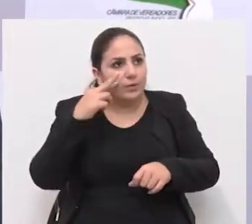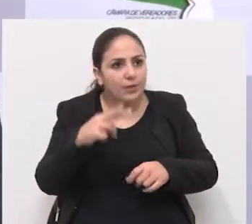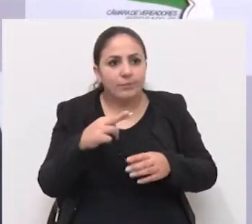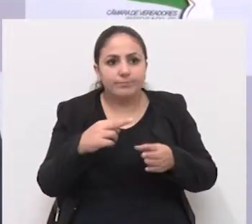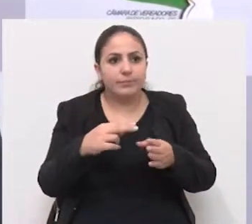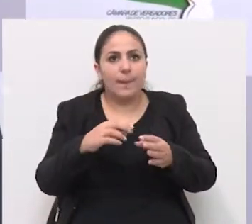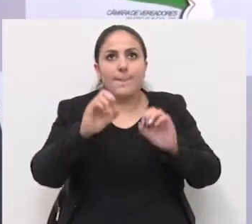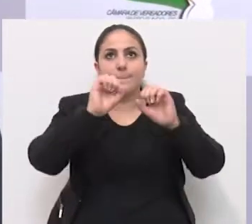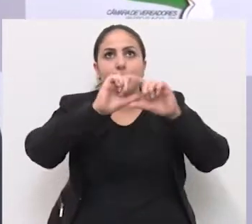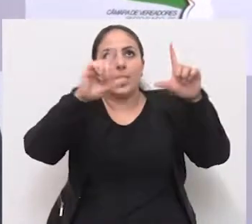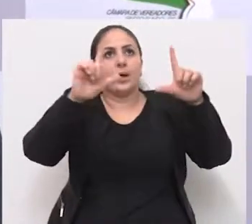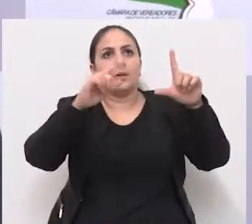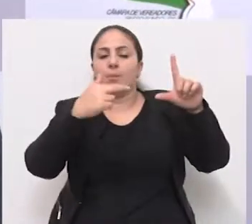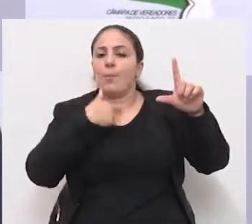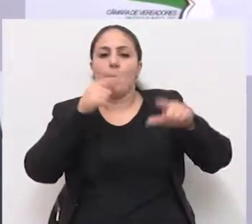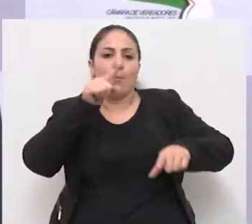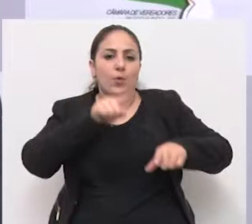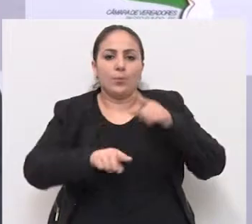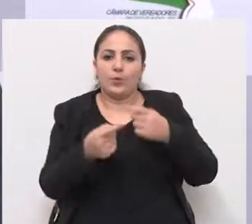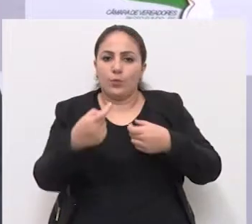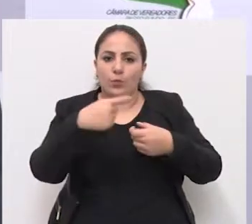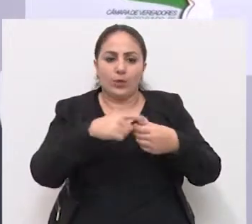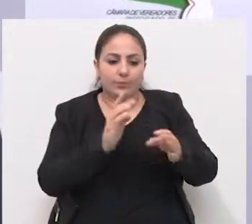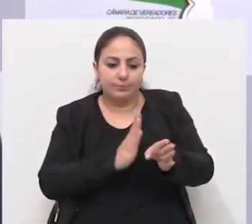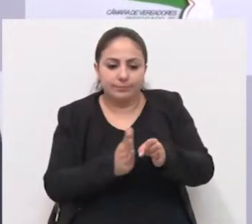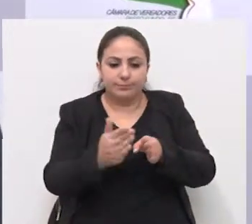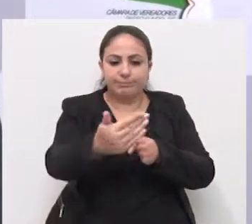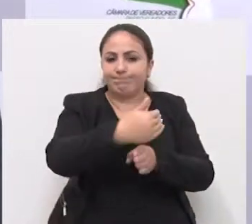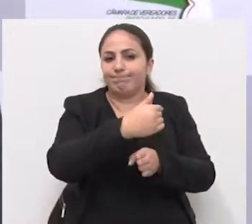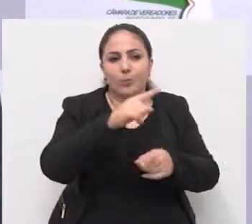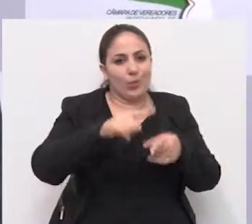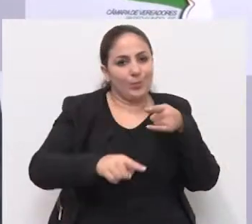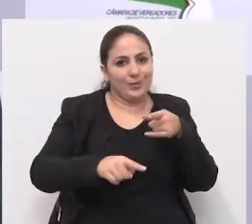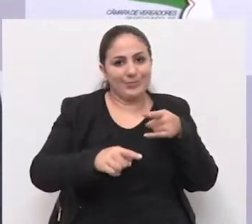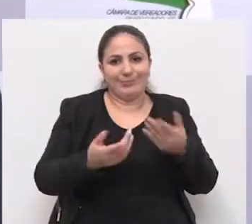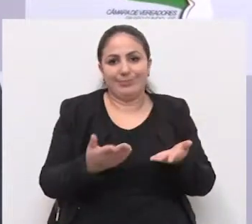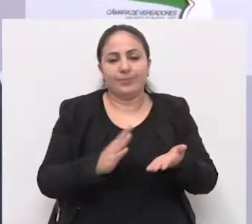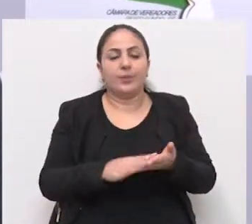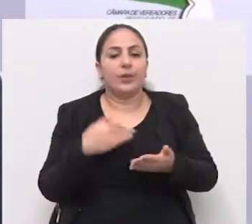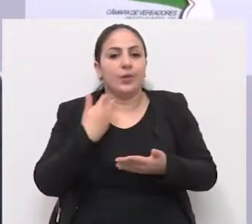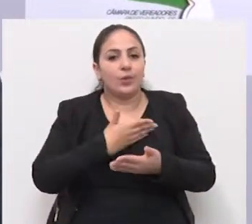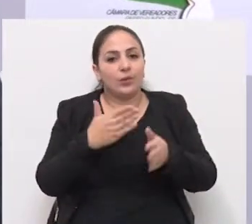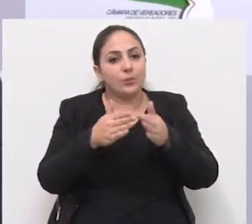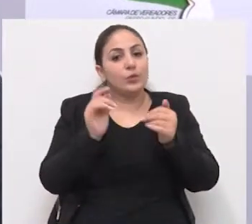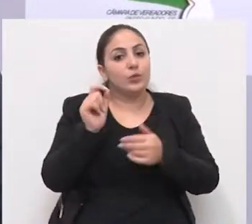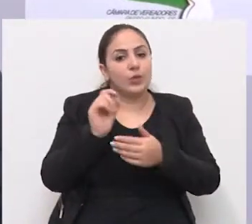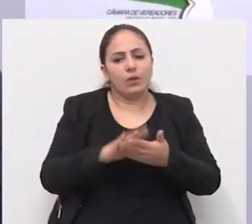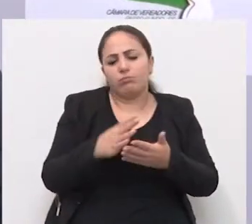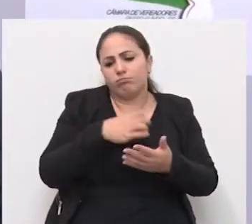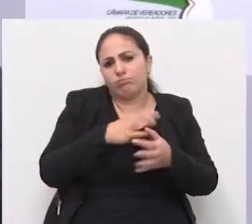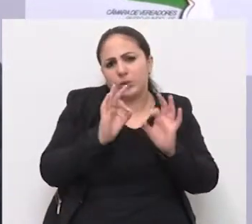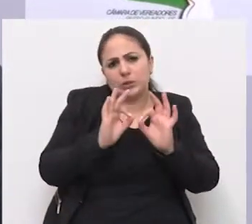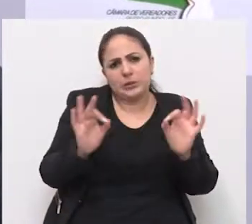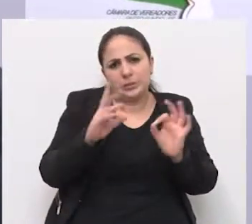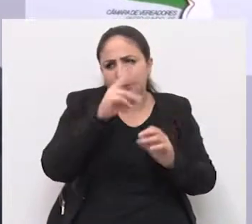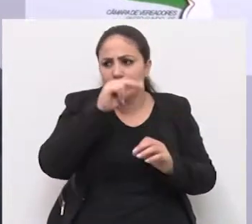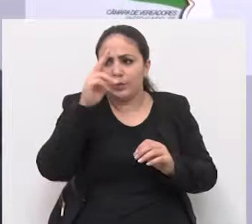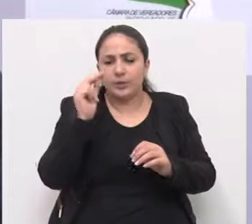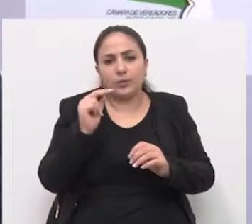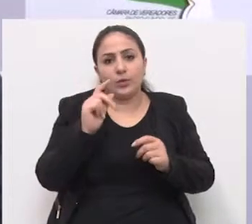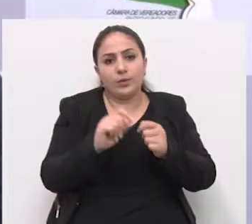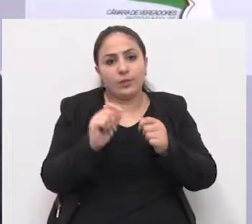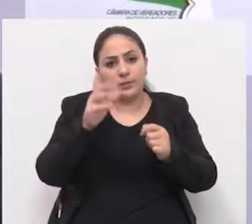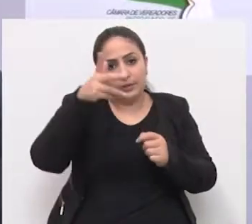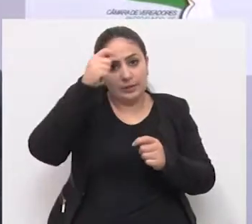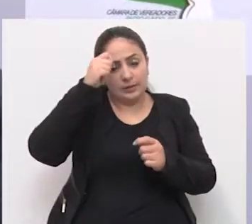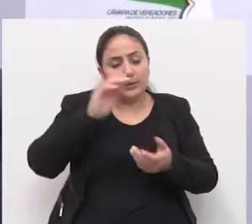e quando chegou ali se depara então com as placas de proibido retornar. Então o que a gente está pedindo? Uma medida muito simples que a prefeitura, através da Secretaria